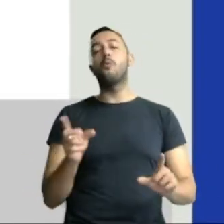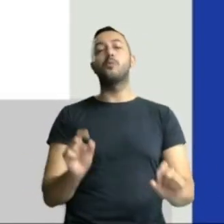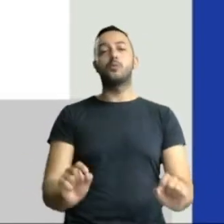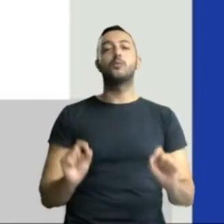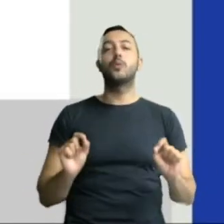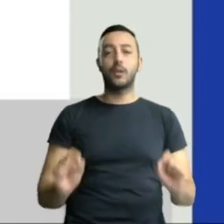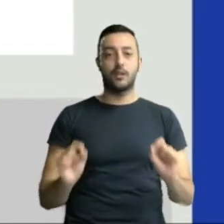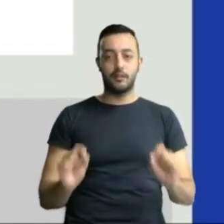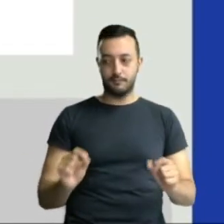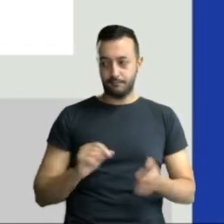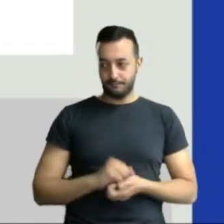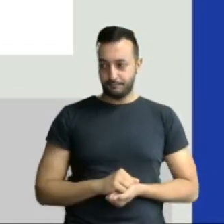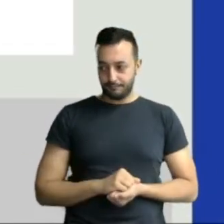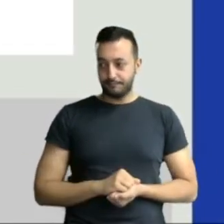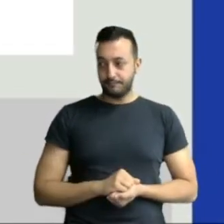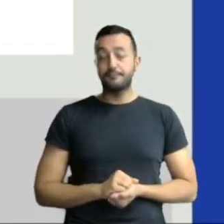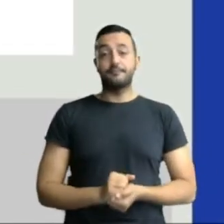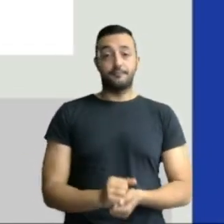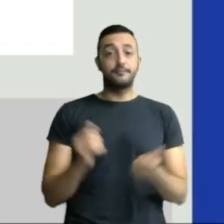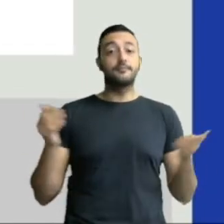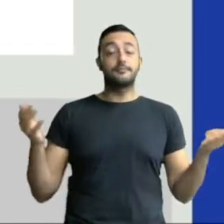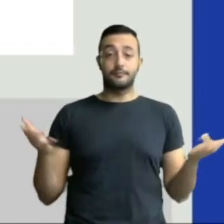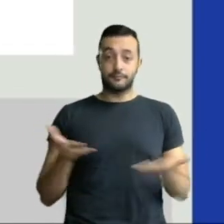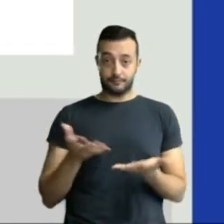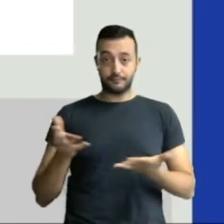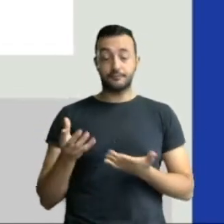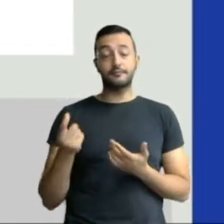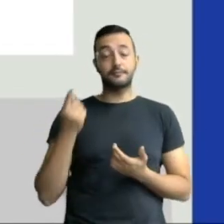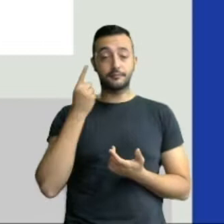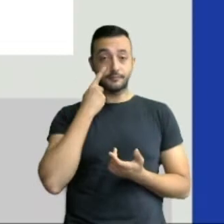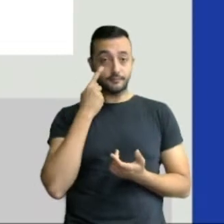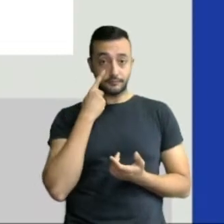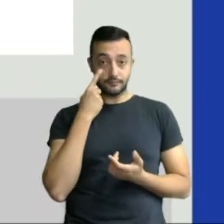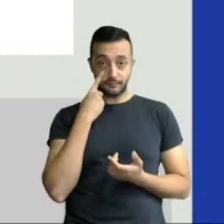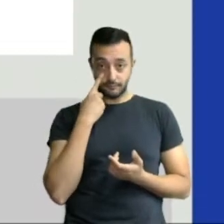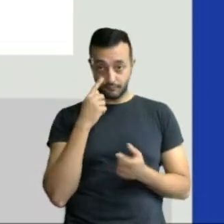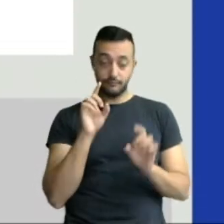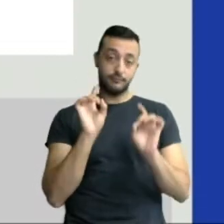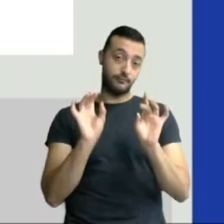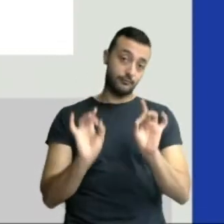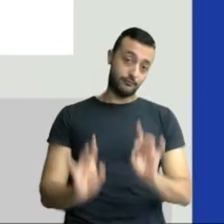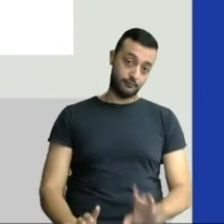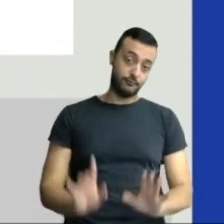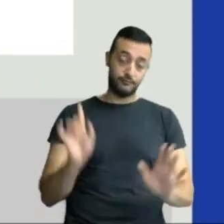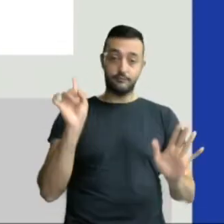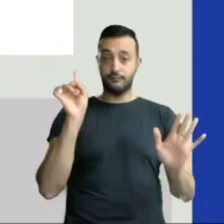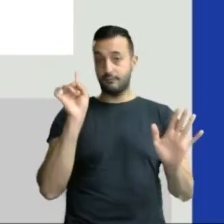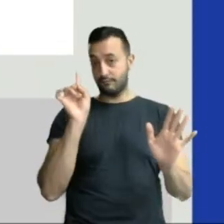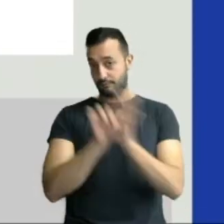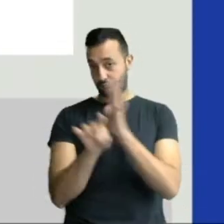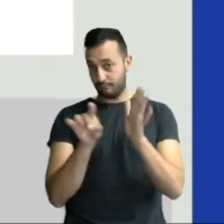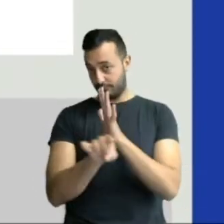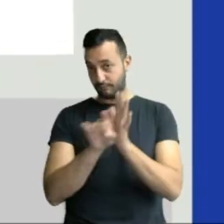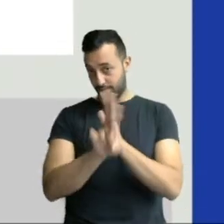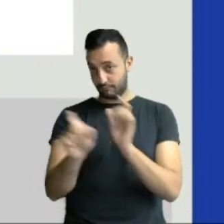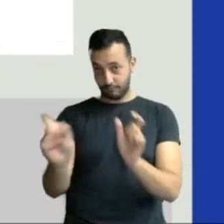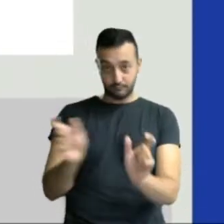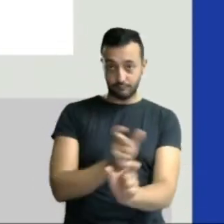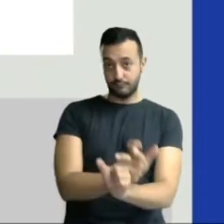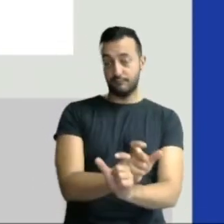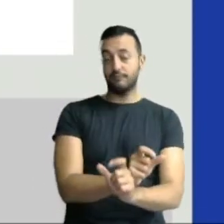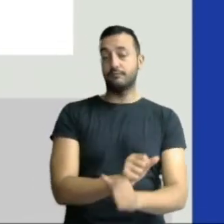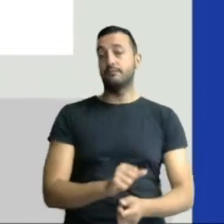certo? Vamos agora ver algumas particularidades dos pronomes interrogativos, dos